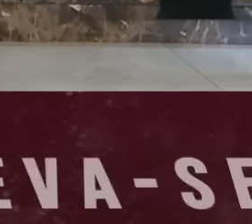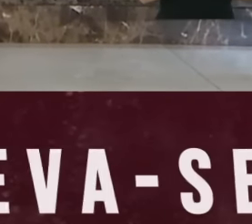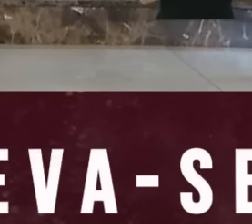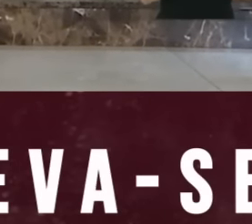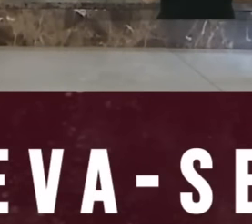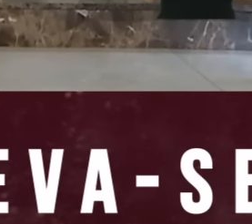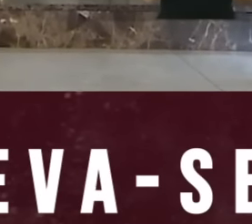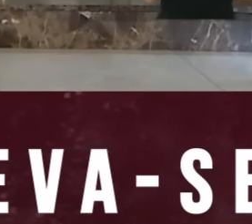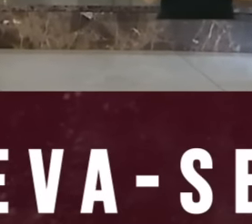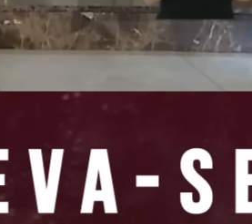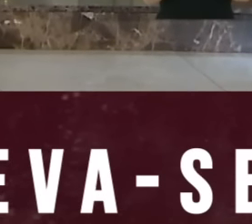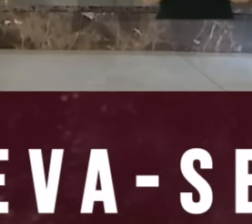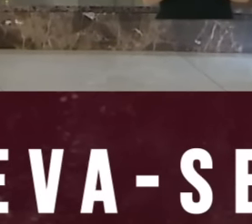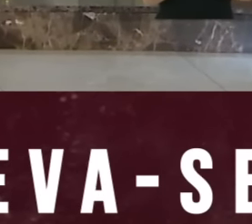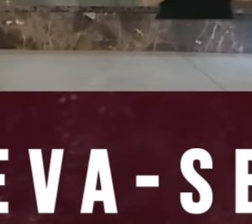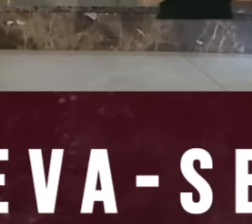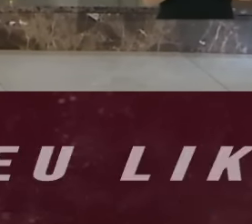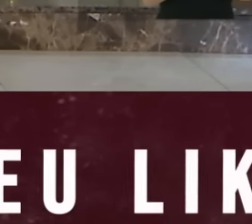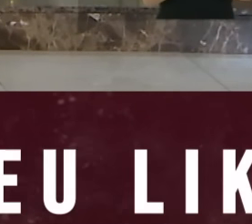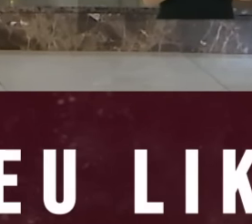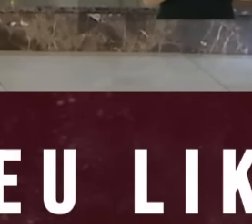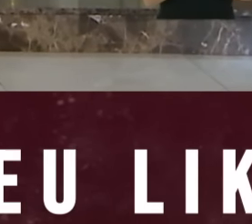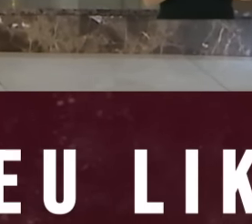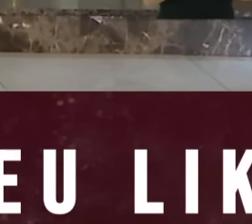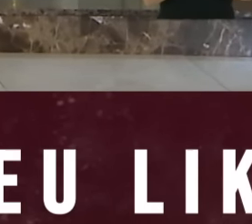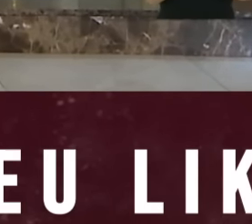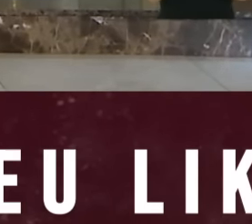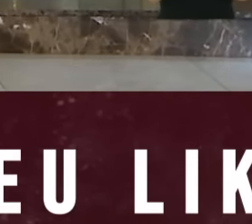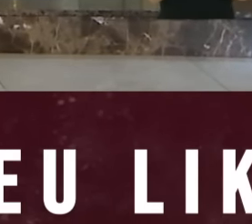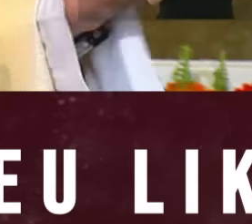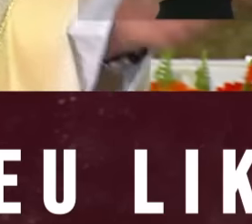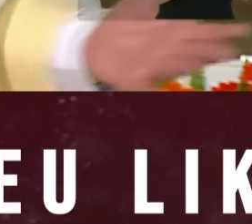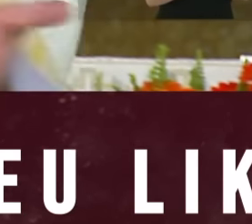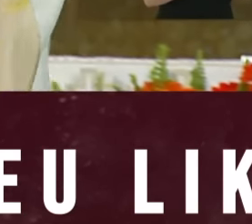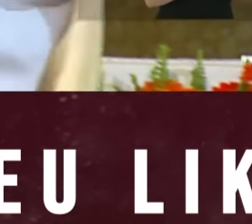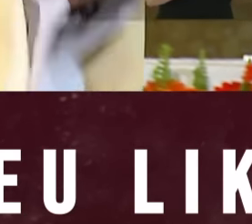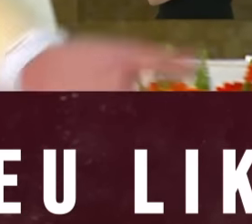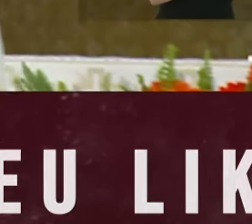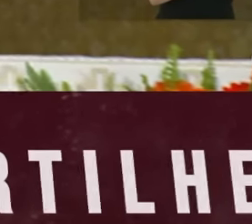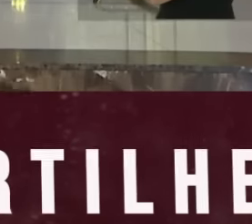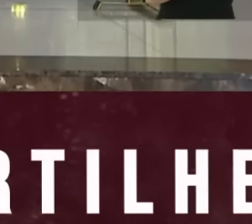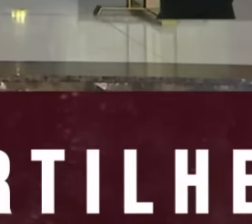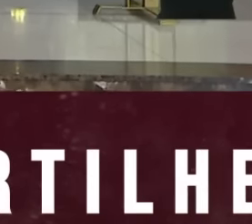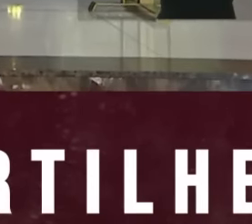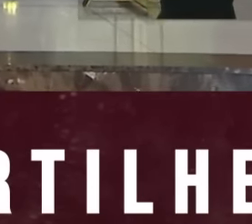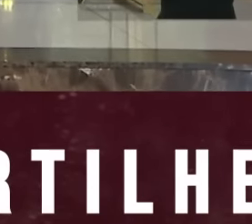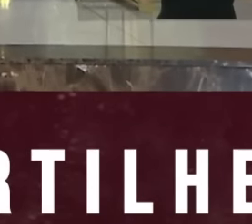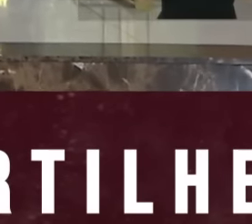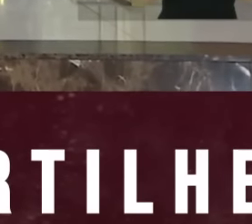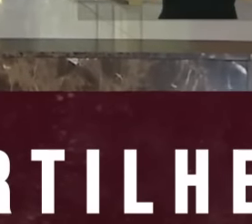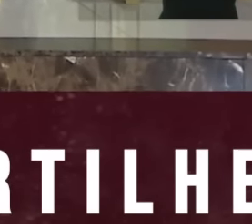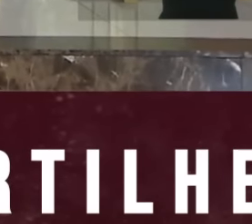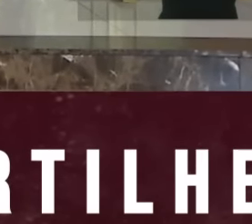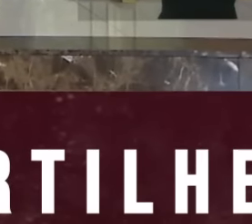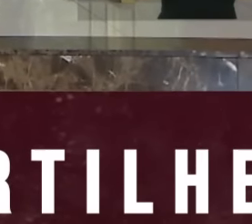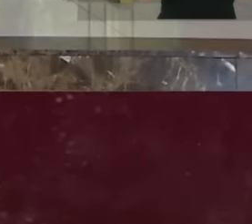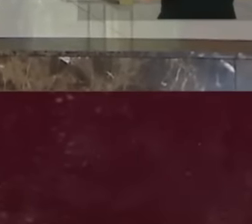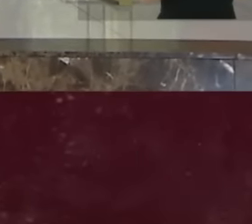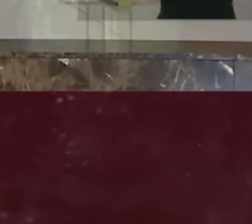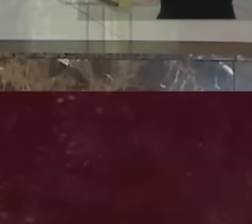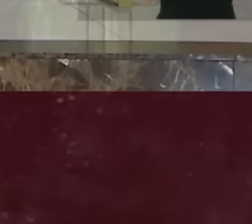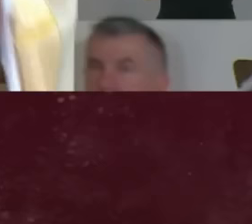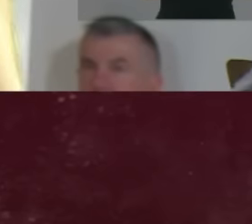ficou impressionado quando eu abri a segunda página. No Brasil, acho que ele já sabia, mas quando eu